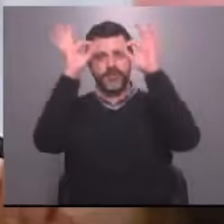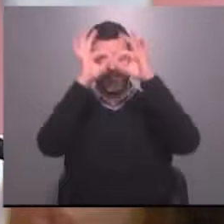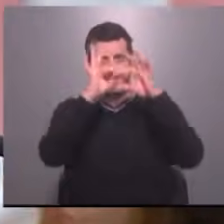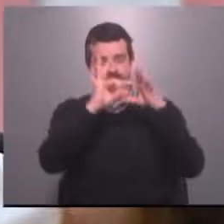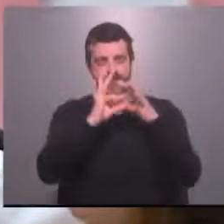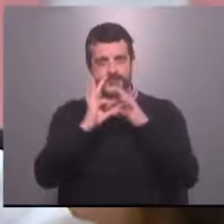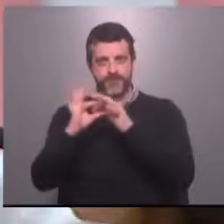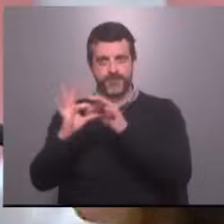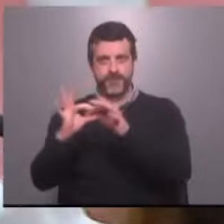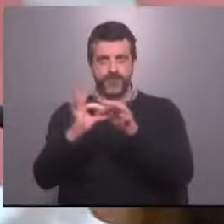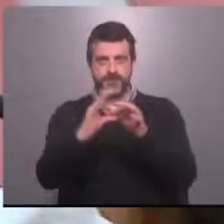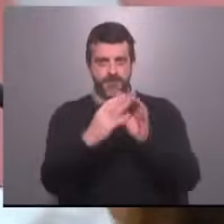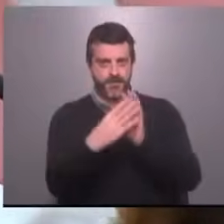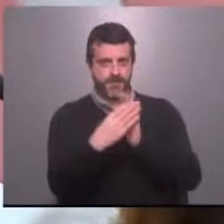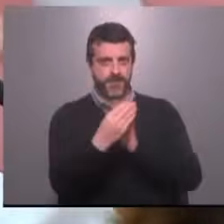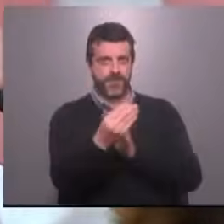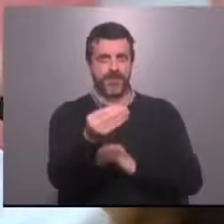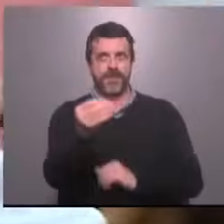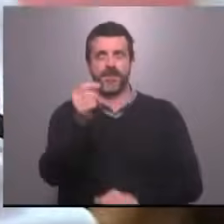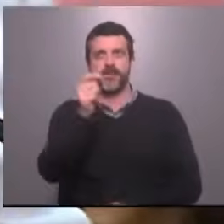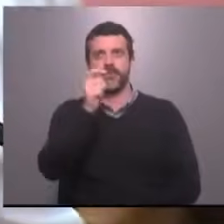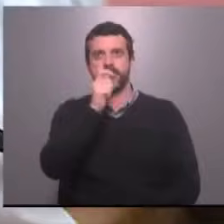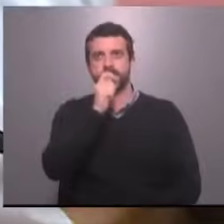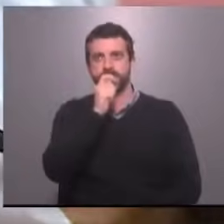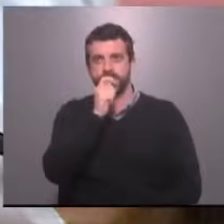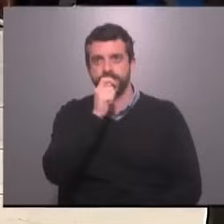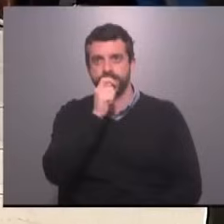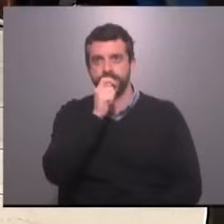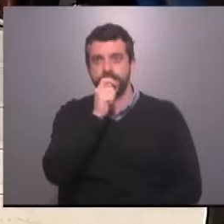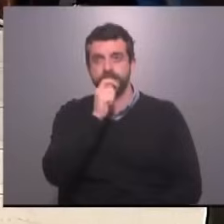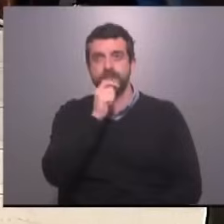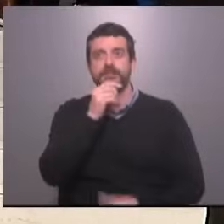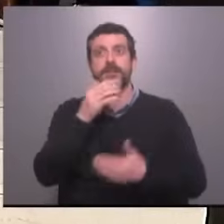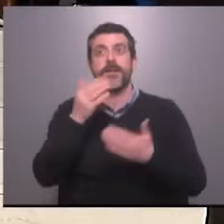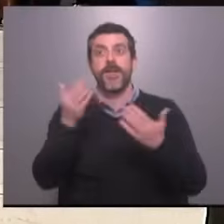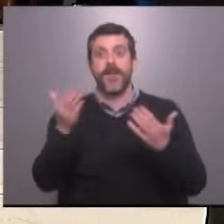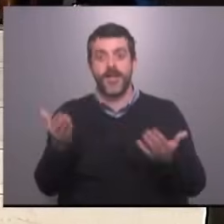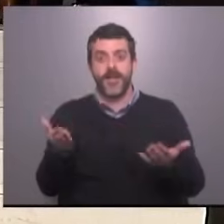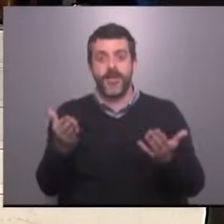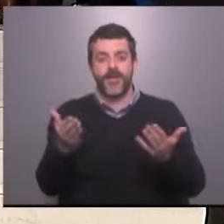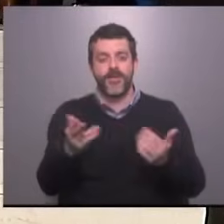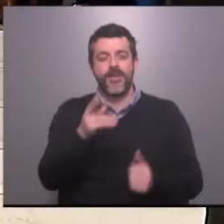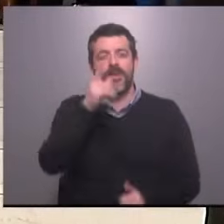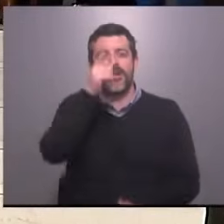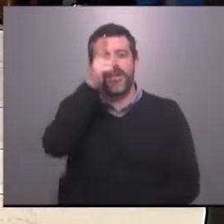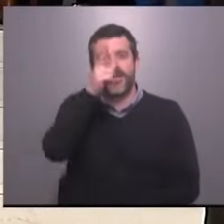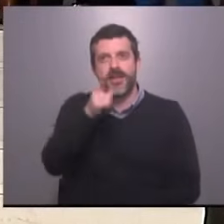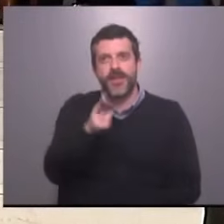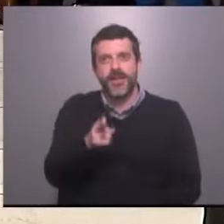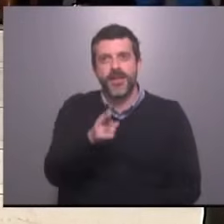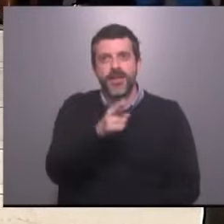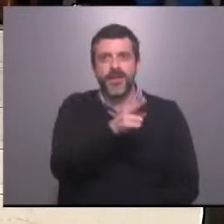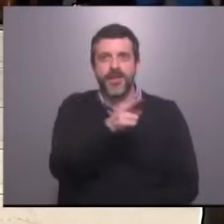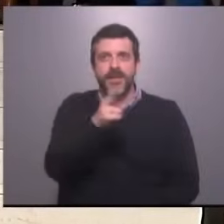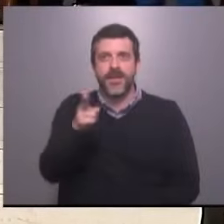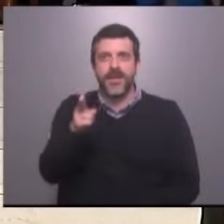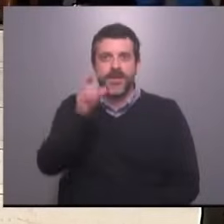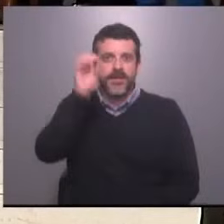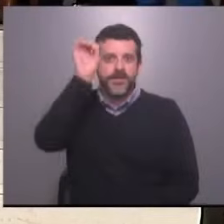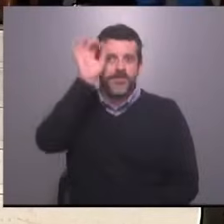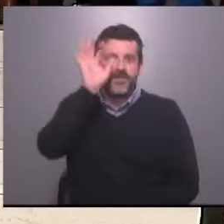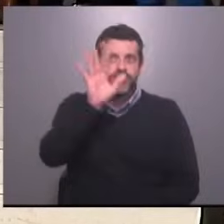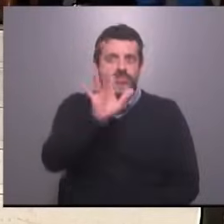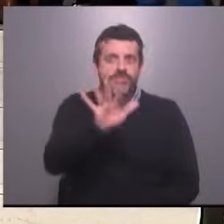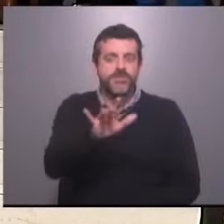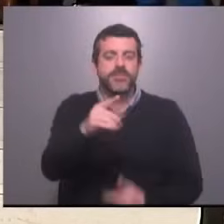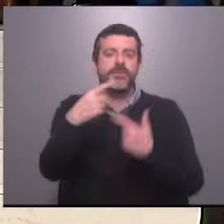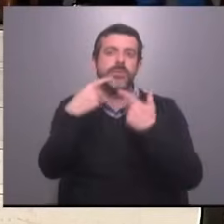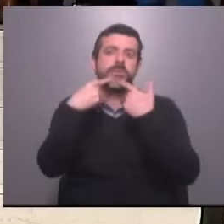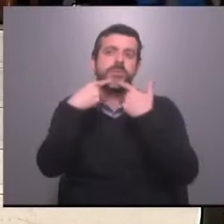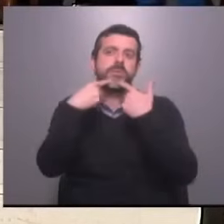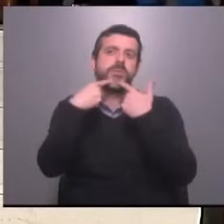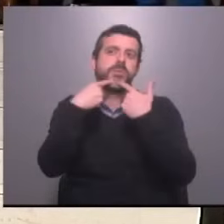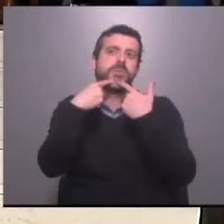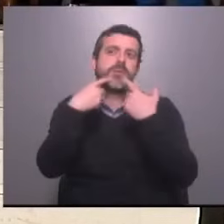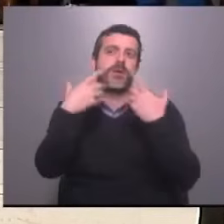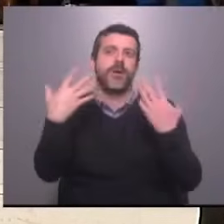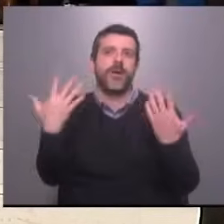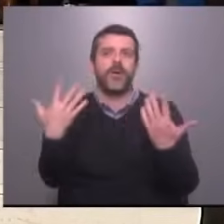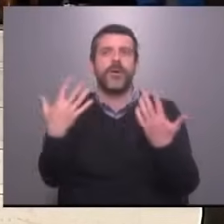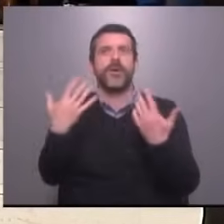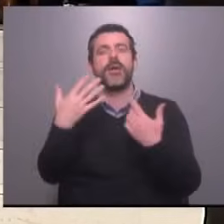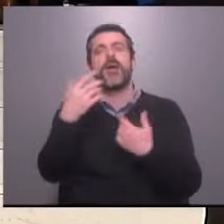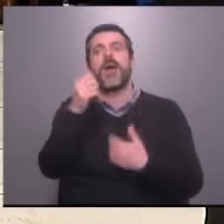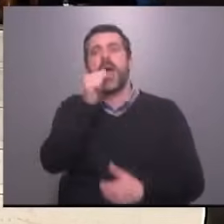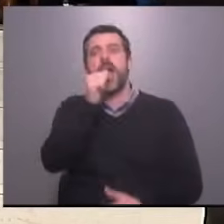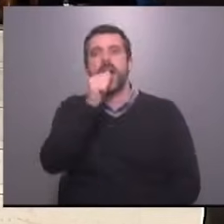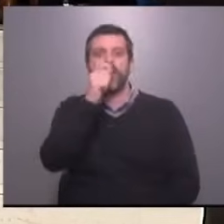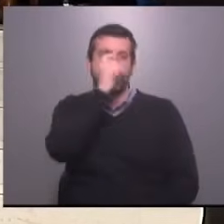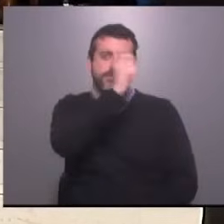Deus convosco, na unidade do Espírito Santo. Então, sinal agora da bênção que desce sobre